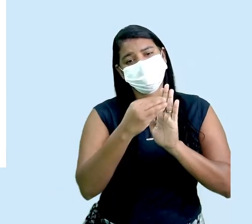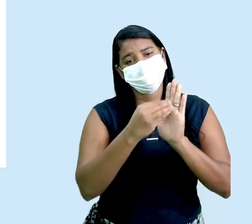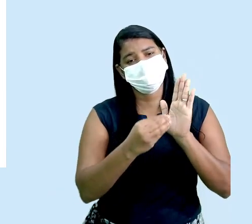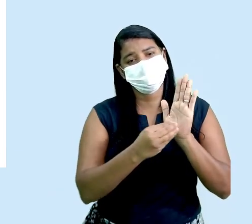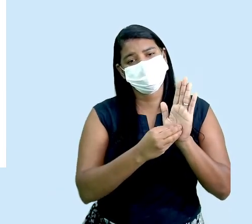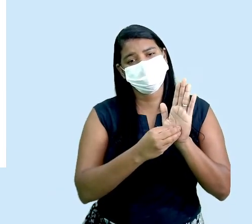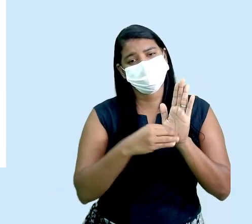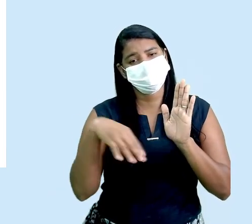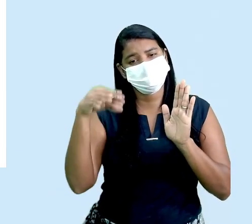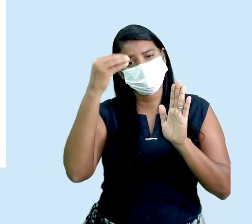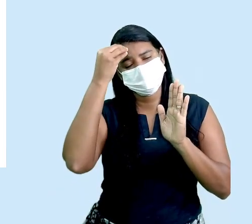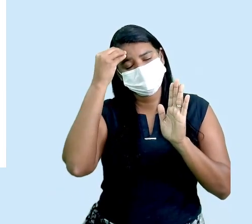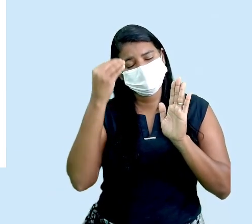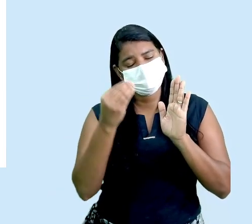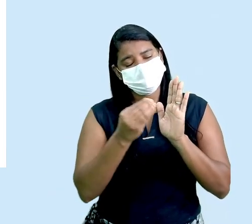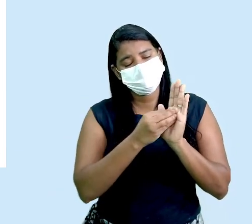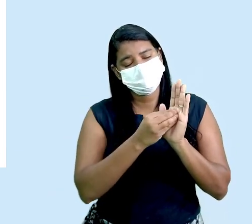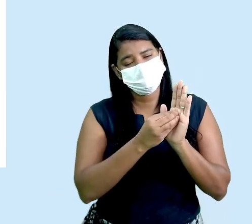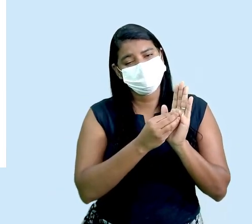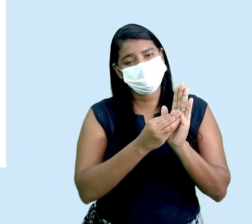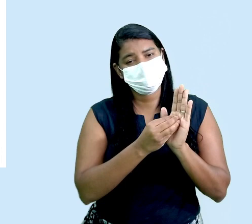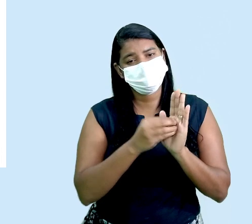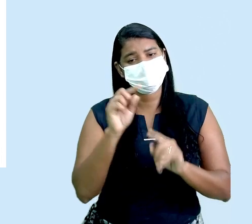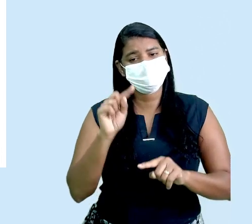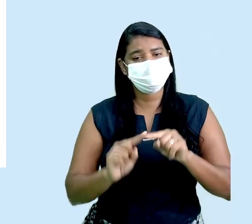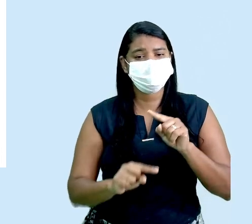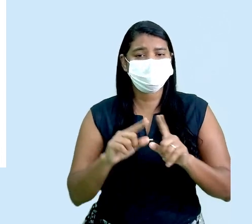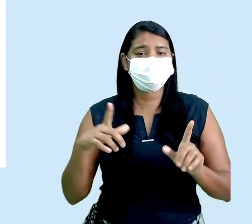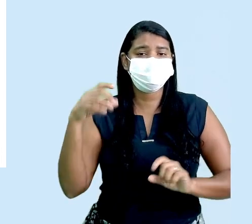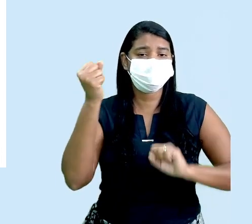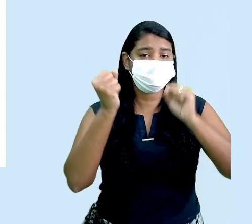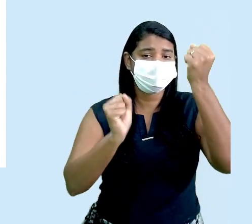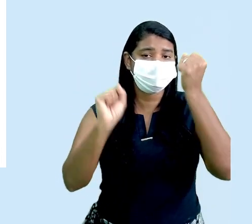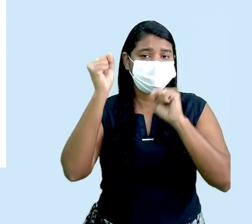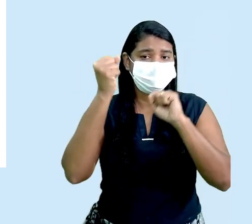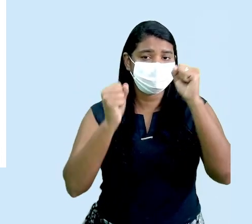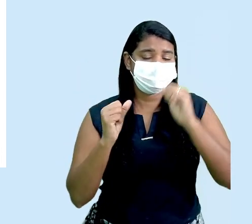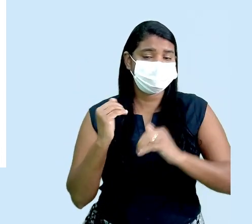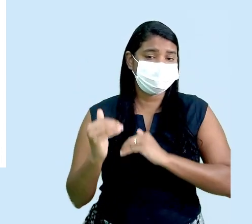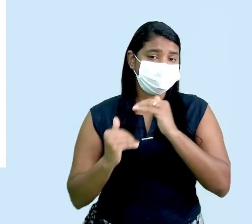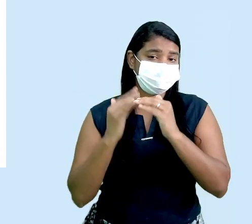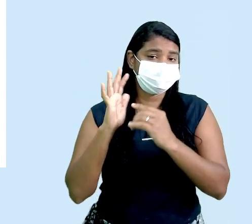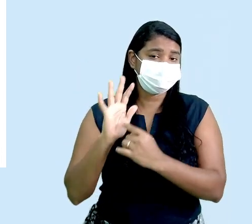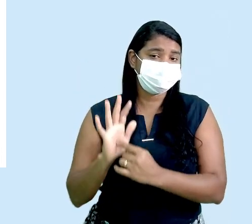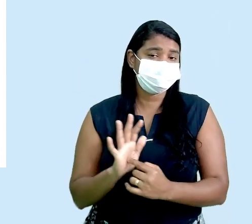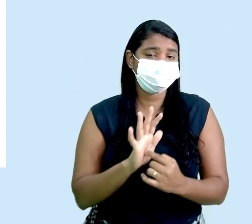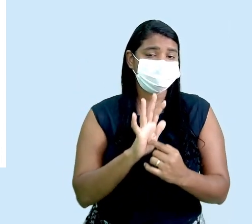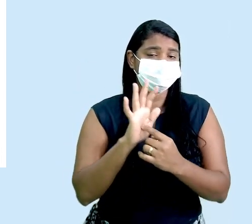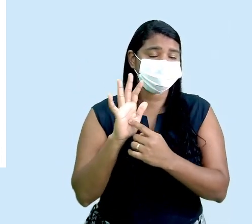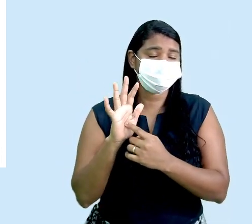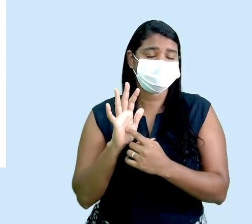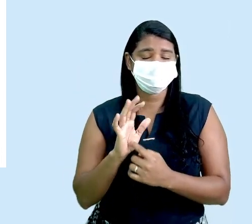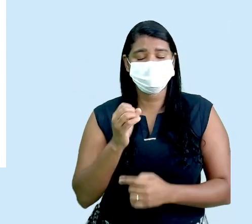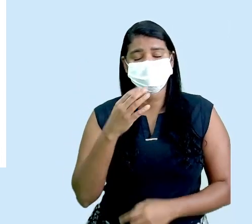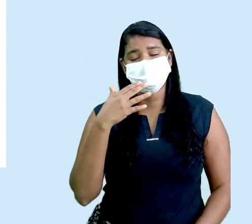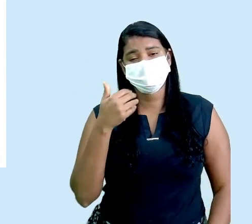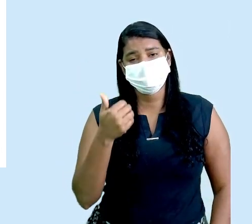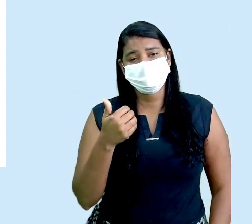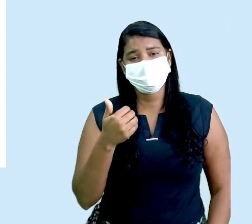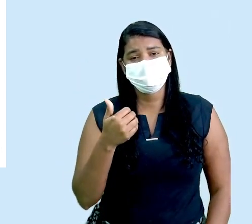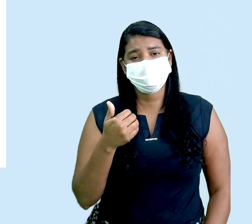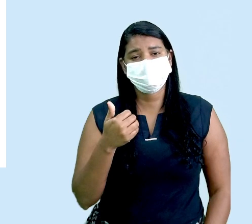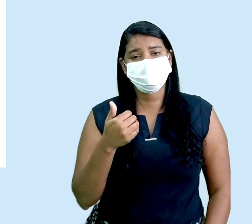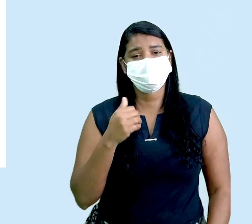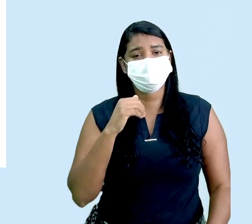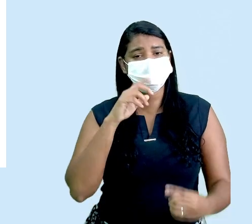conhecimento artístico e artesanal dentro da produção industrial, de forma que que ela tivesse mais qualidade, tanto do ponto de vista